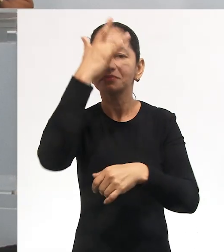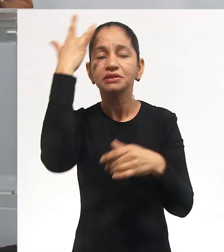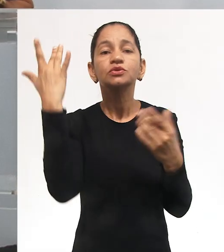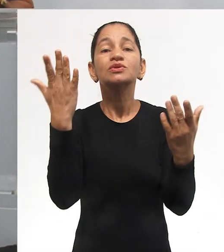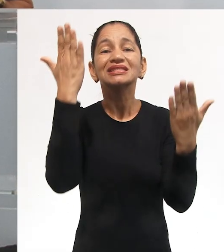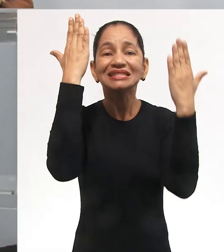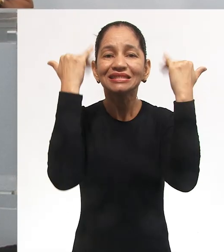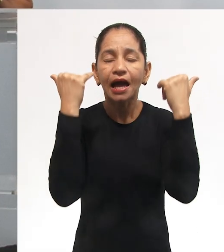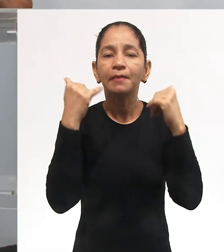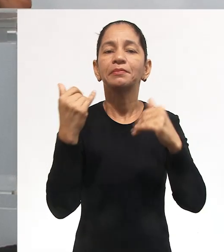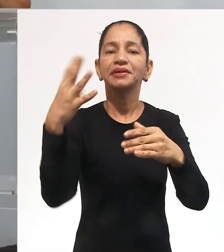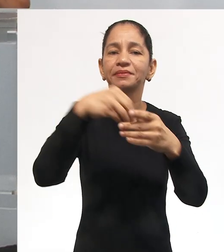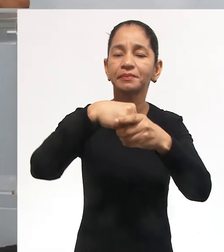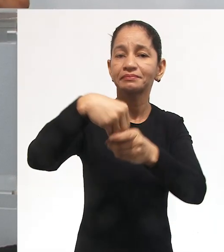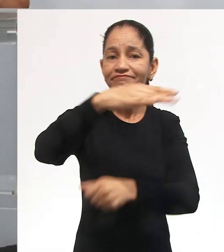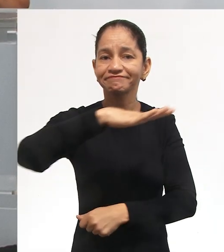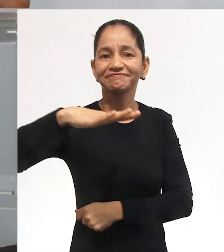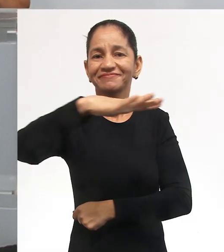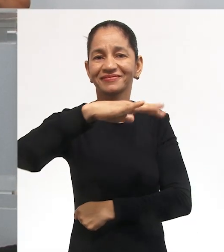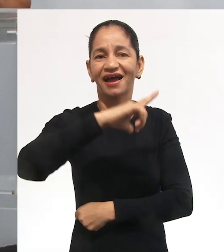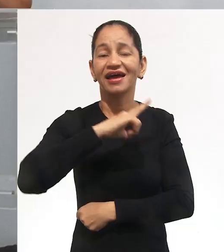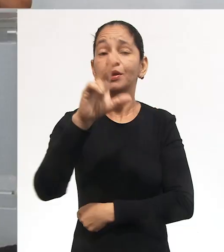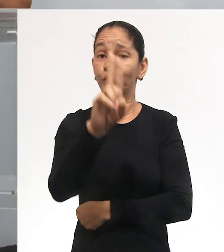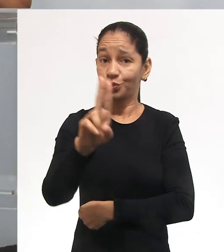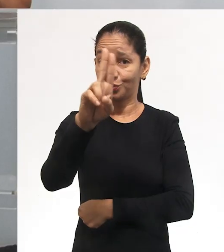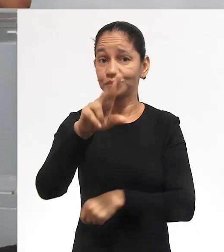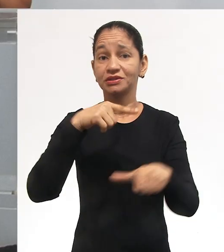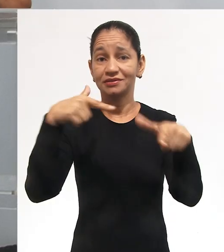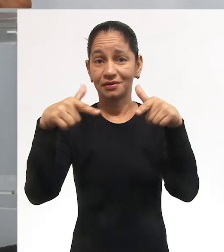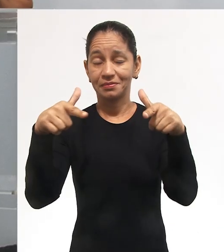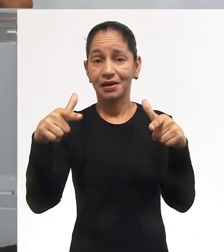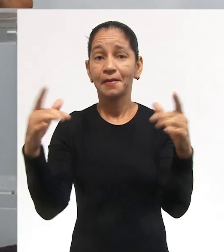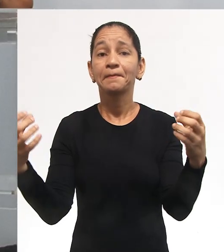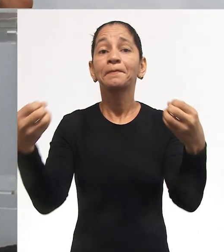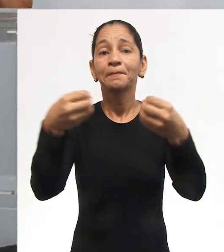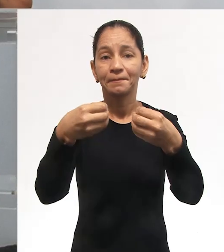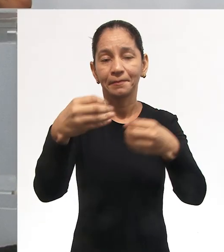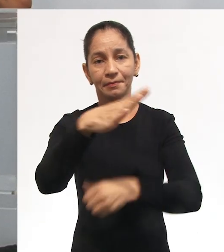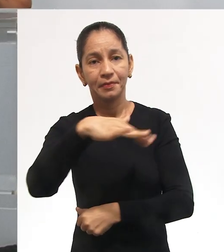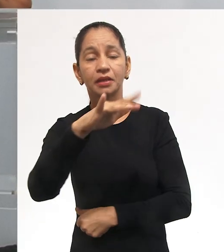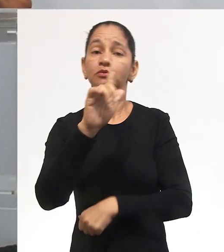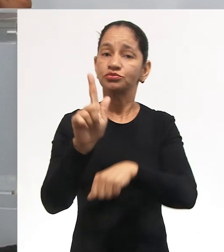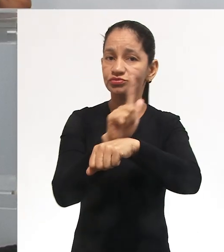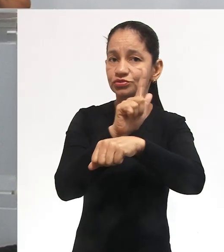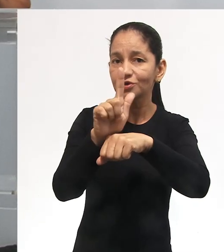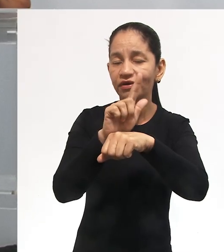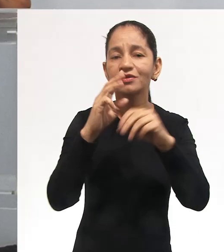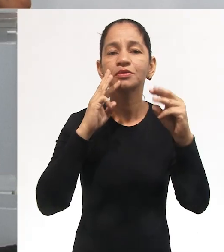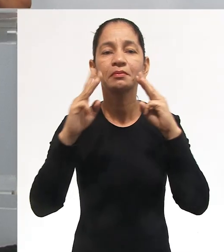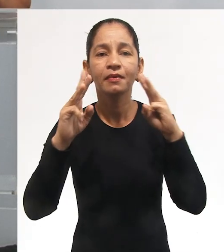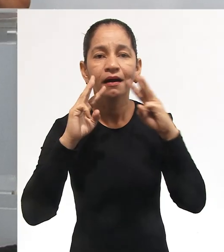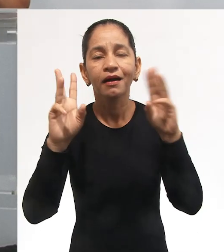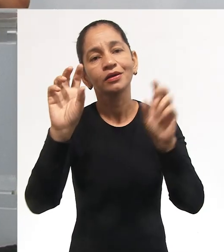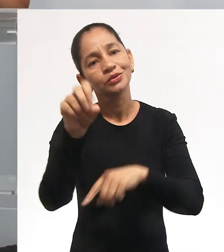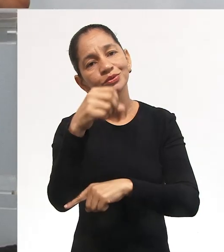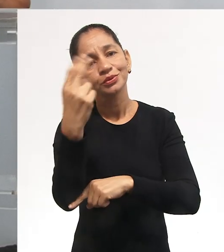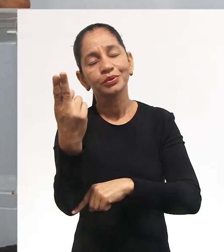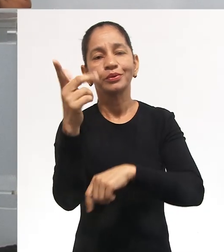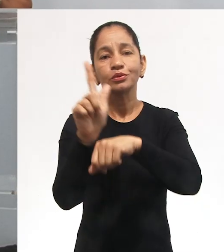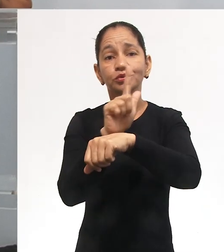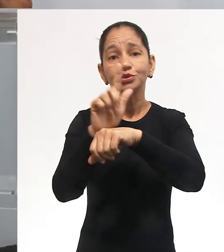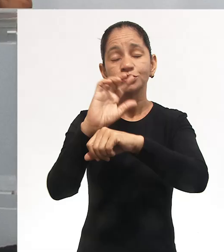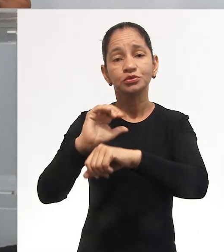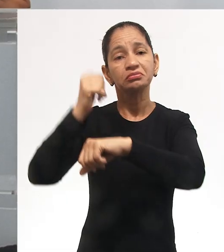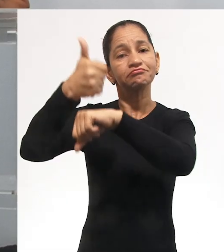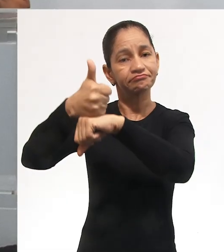estejam relacionados com essa temática, certo? Então, vai ser o gerente de marketing da empresa ou um gestor que esteja